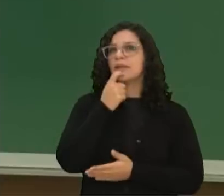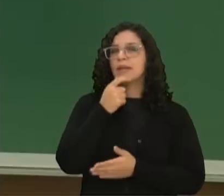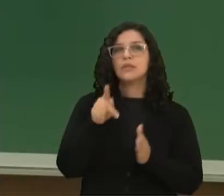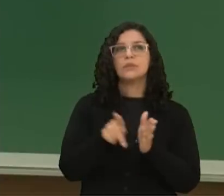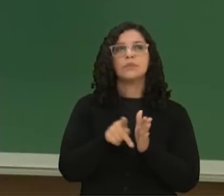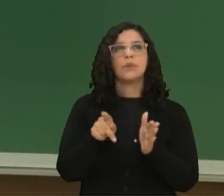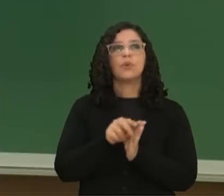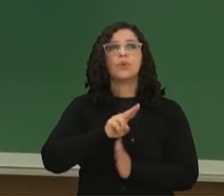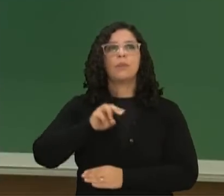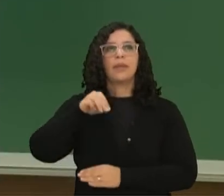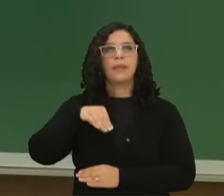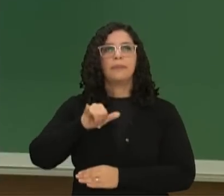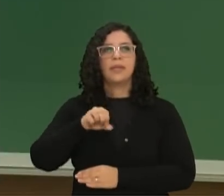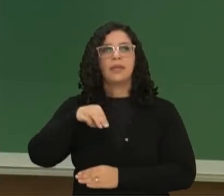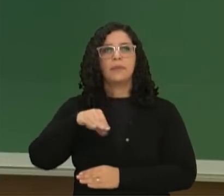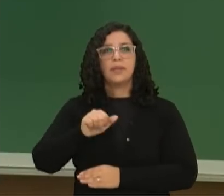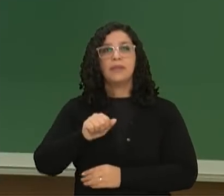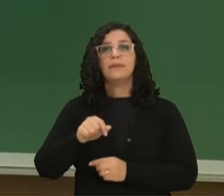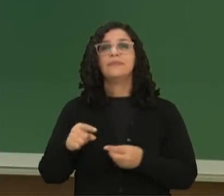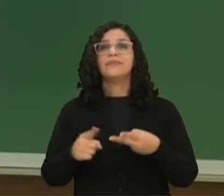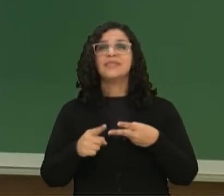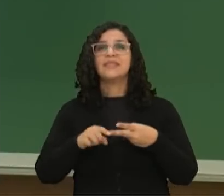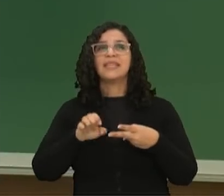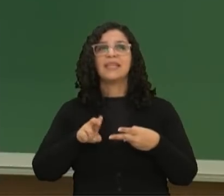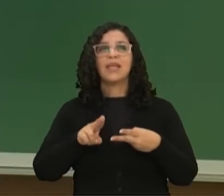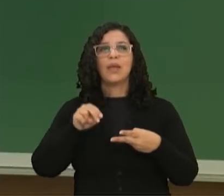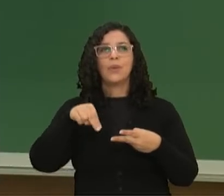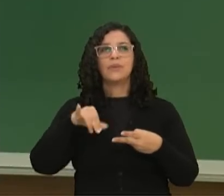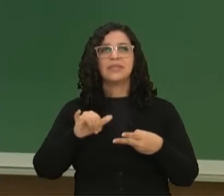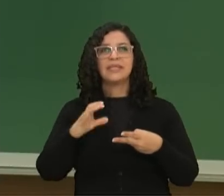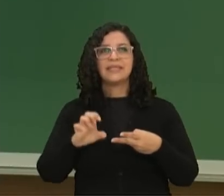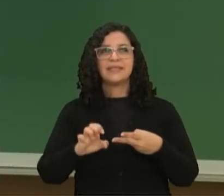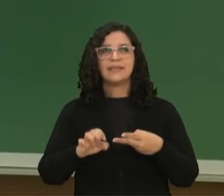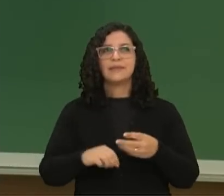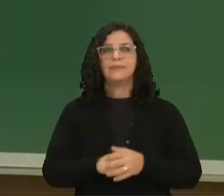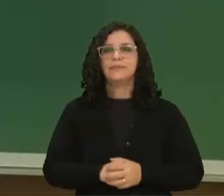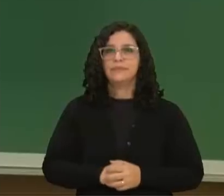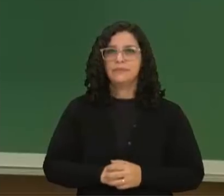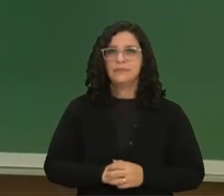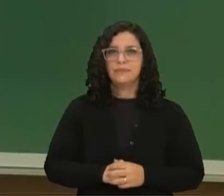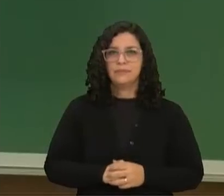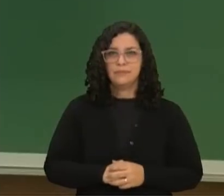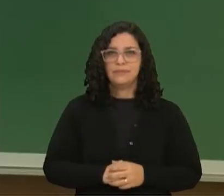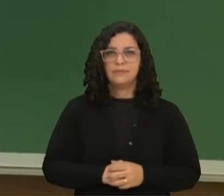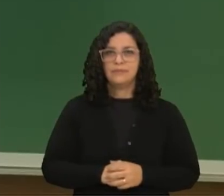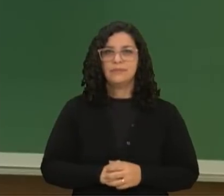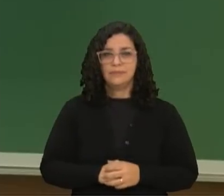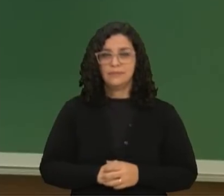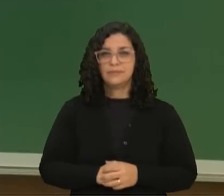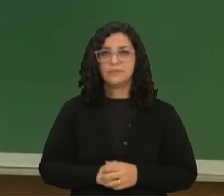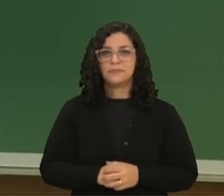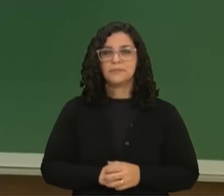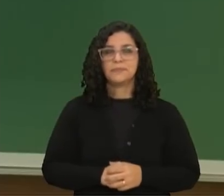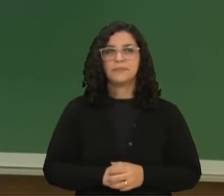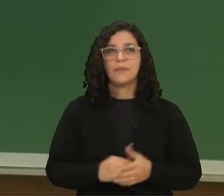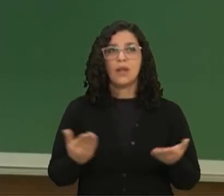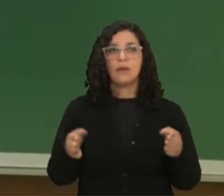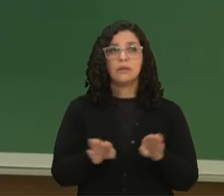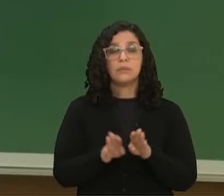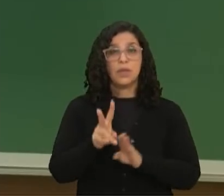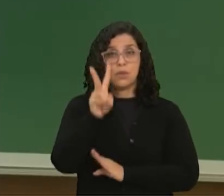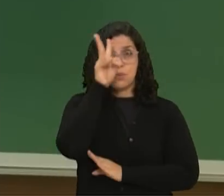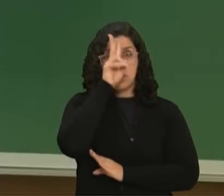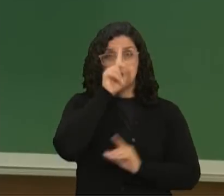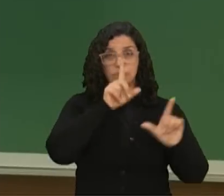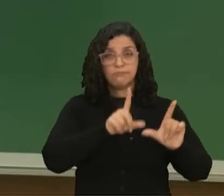dela é Mimi e Eunice. Se for falar em inglês, a gente fala assim, ó, Mimi e Eunice. É uma história